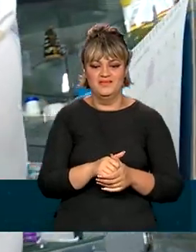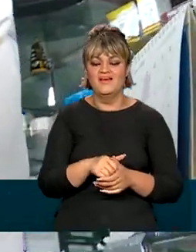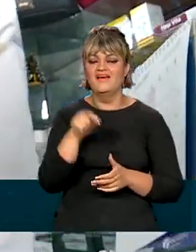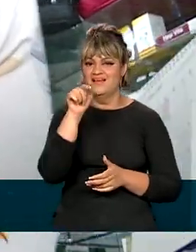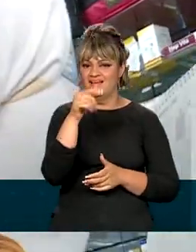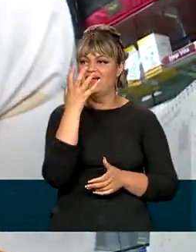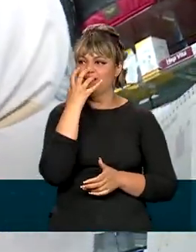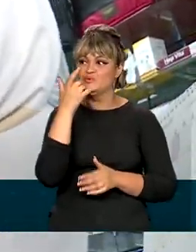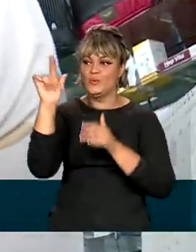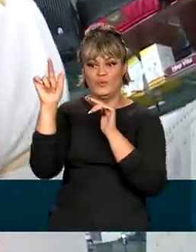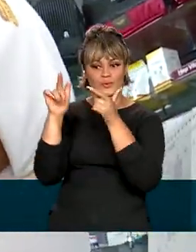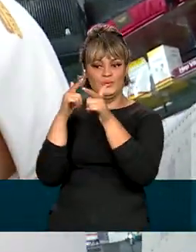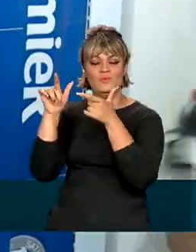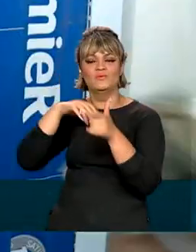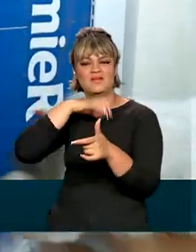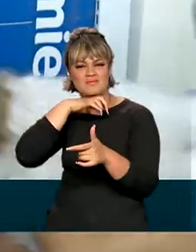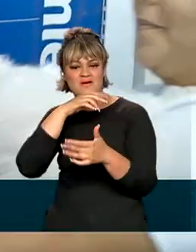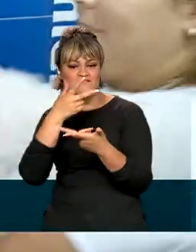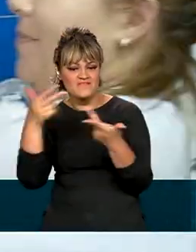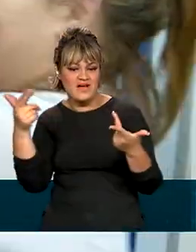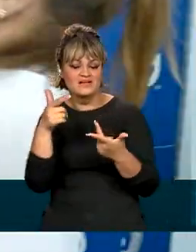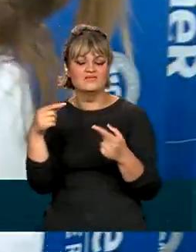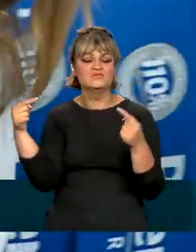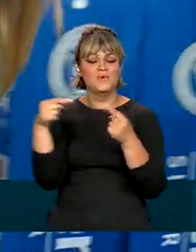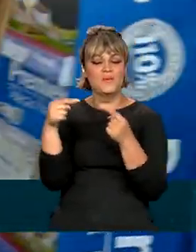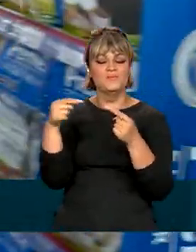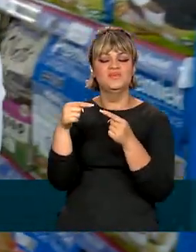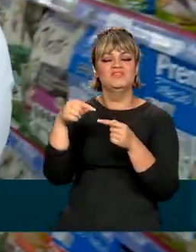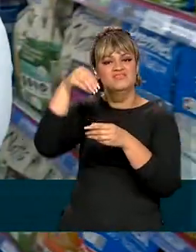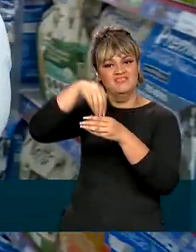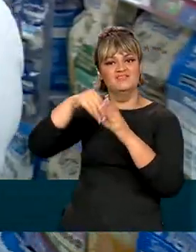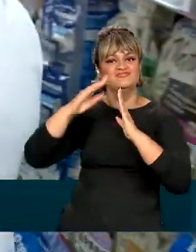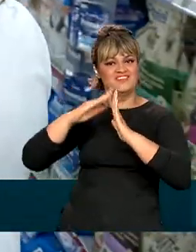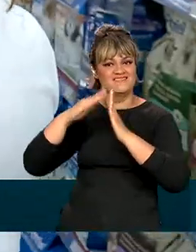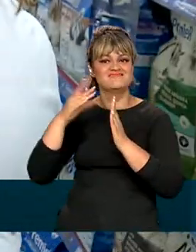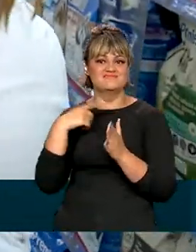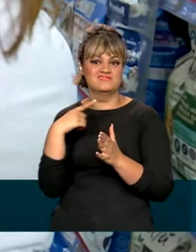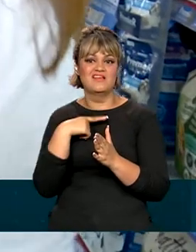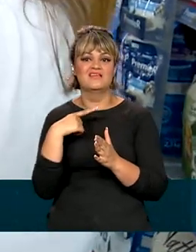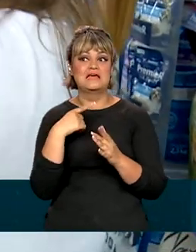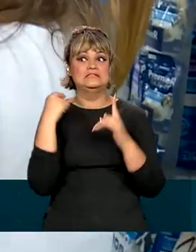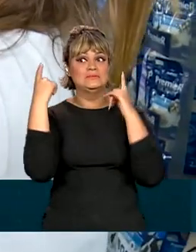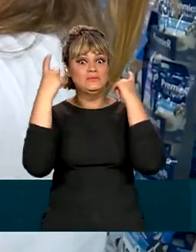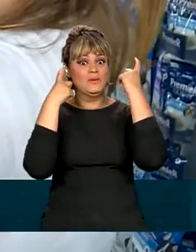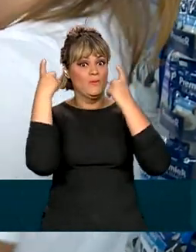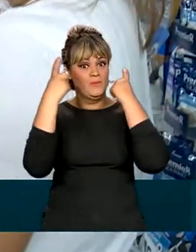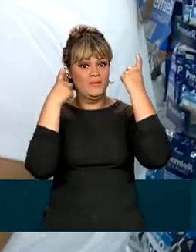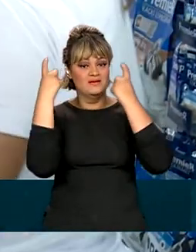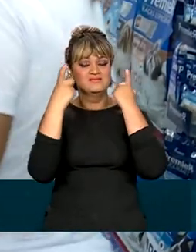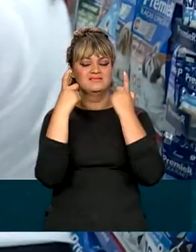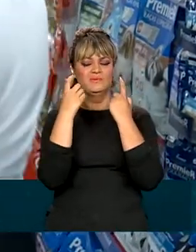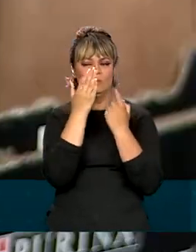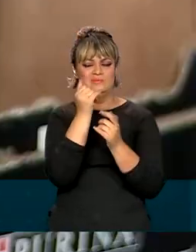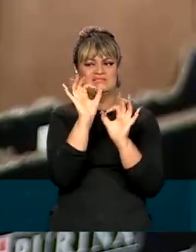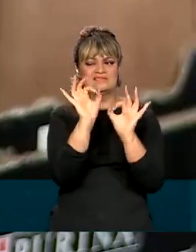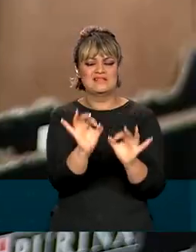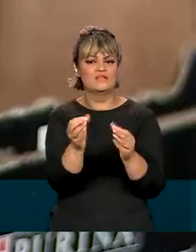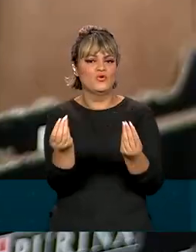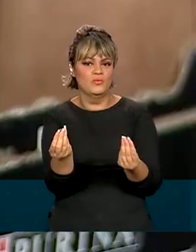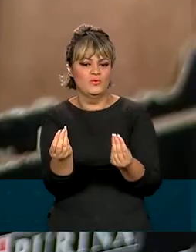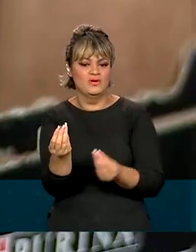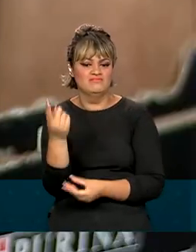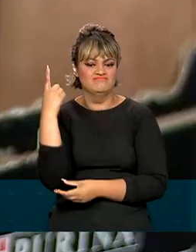como a Vivi muitos animais de estimação fazem parte da família brasileira e uma preocupação comum na hora de alimentar os pets